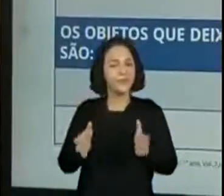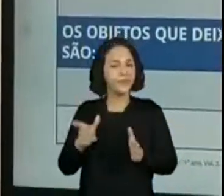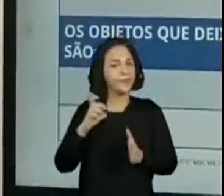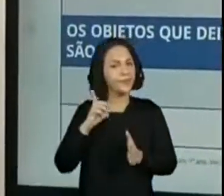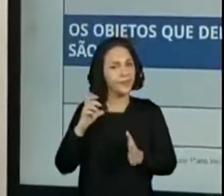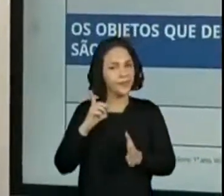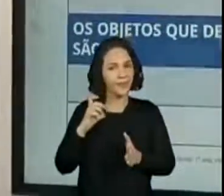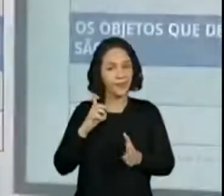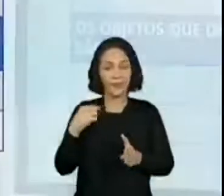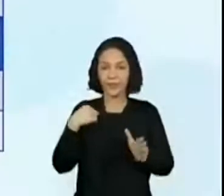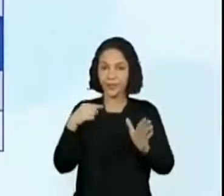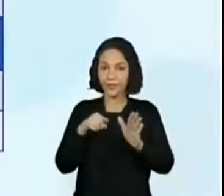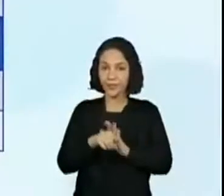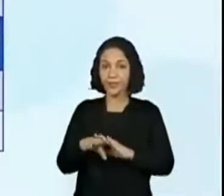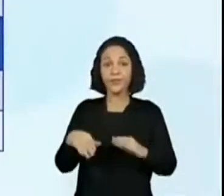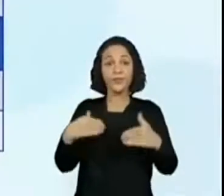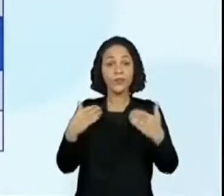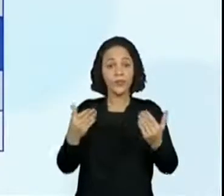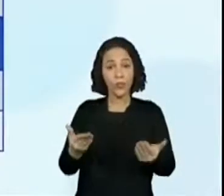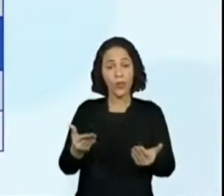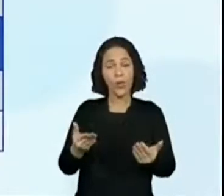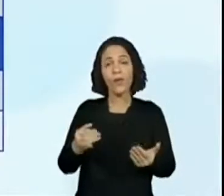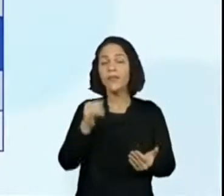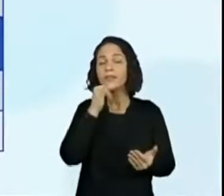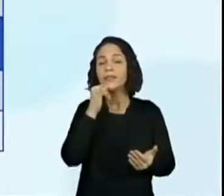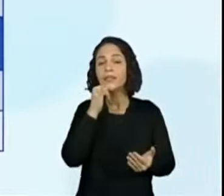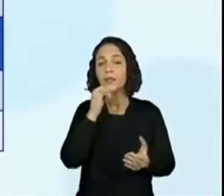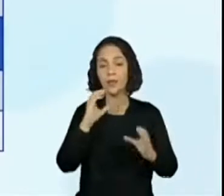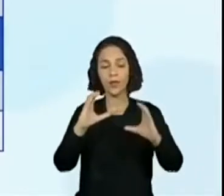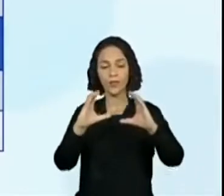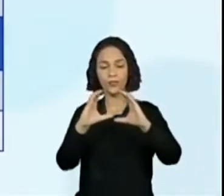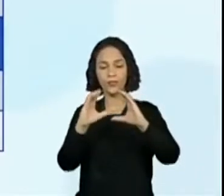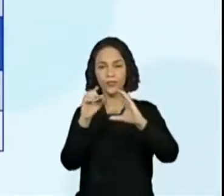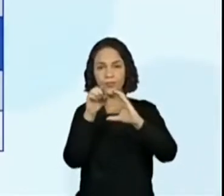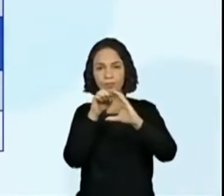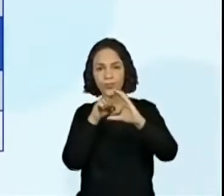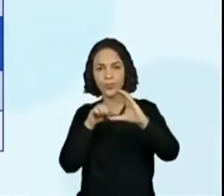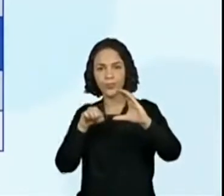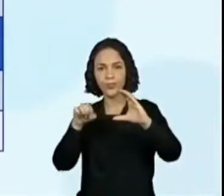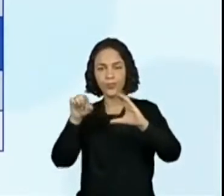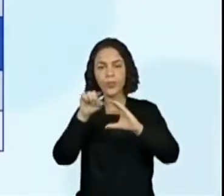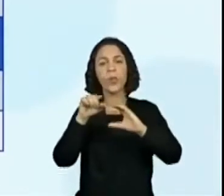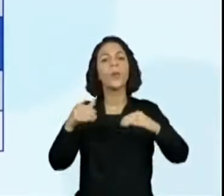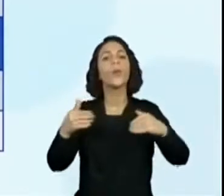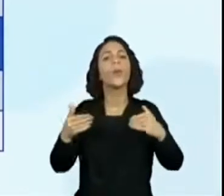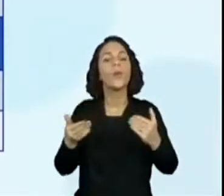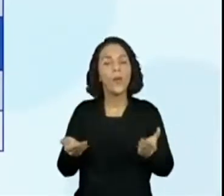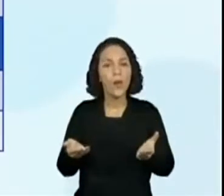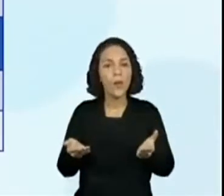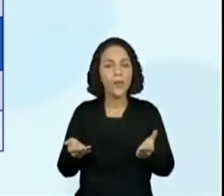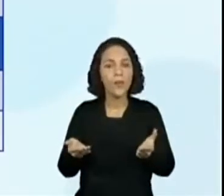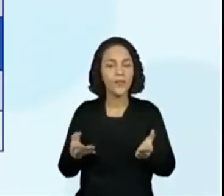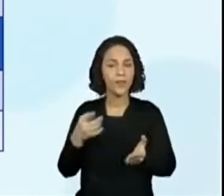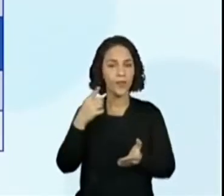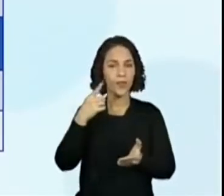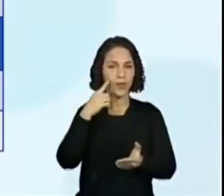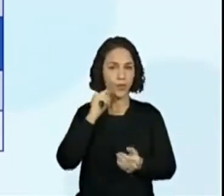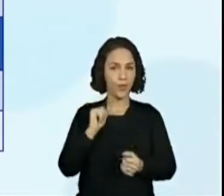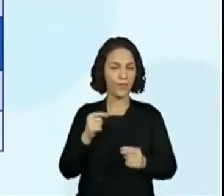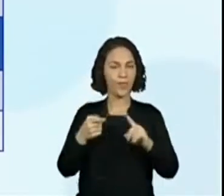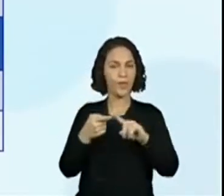Com quais objetos foram obtidos contornos circulares na folha? Então, a gente teve